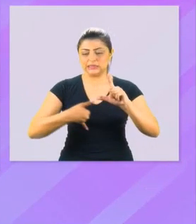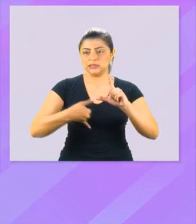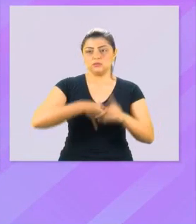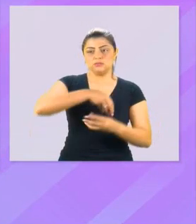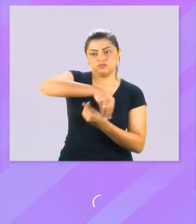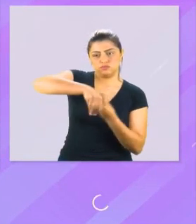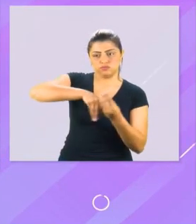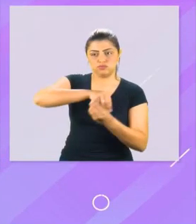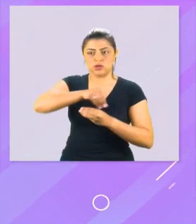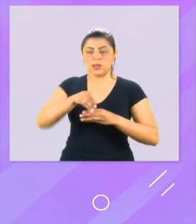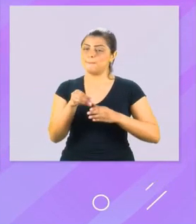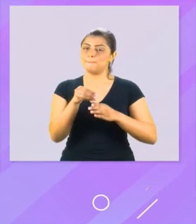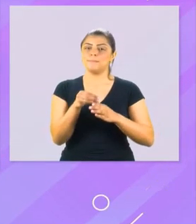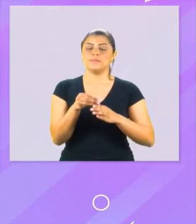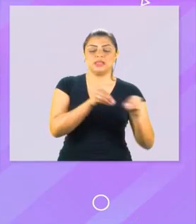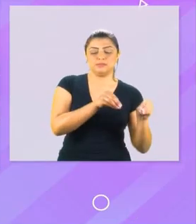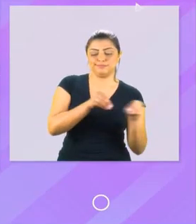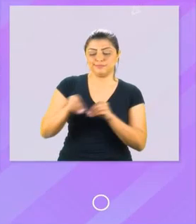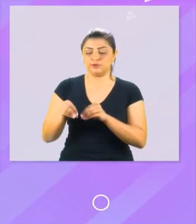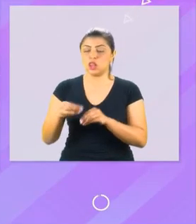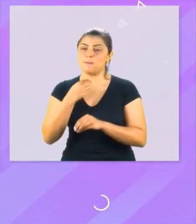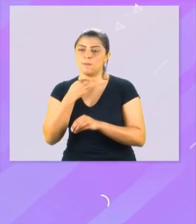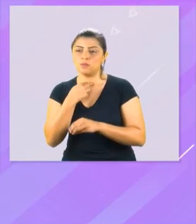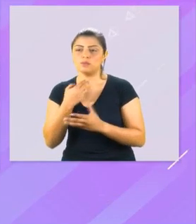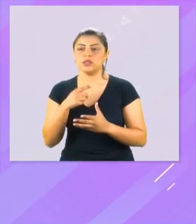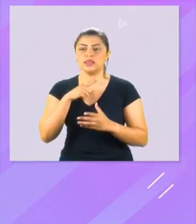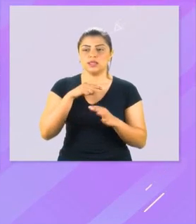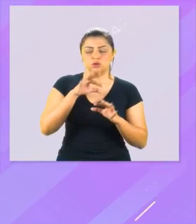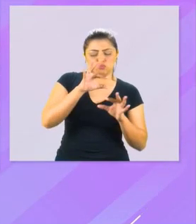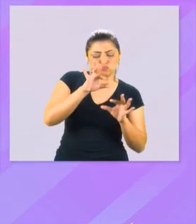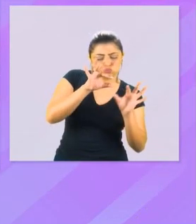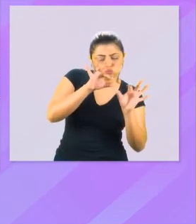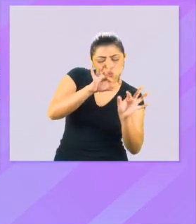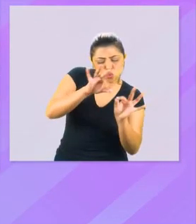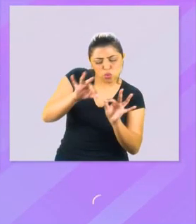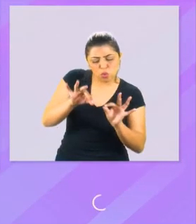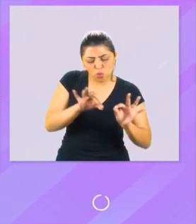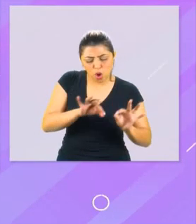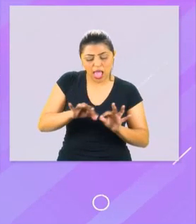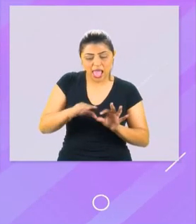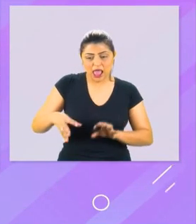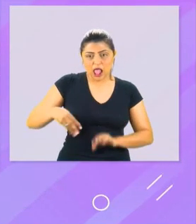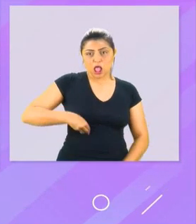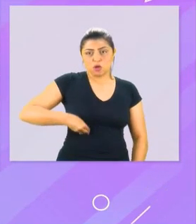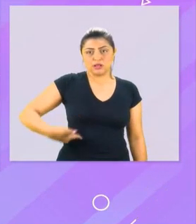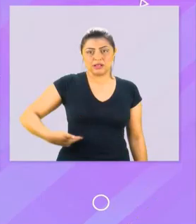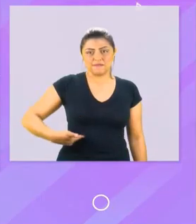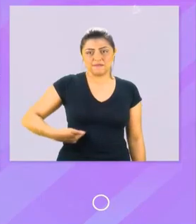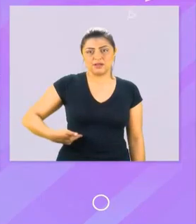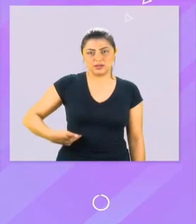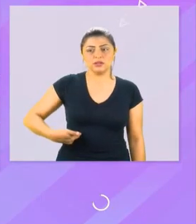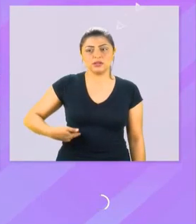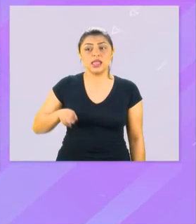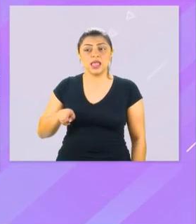ele migra facilmente para as membranas. São armazenados em gotículas no fígado e